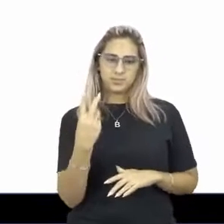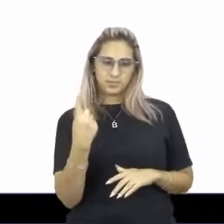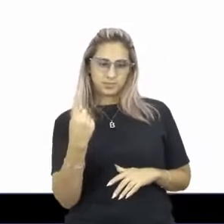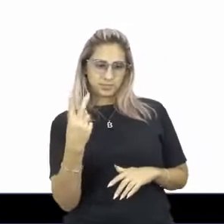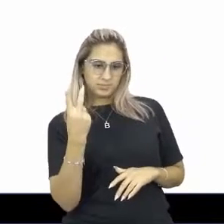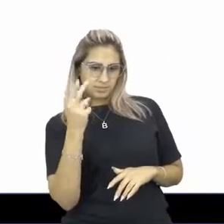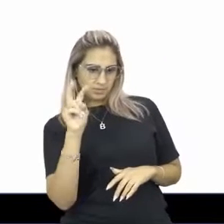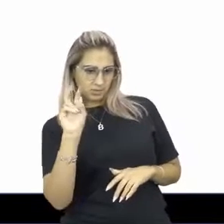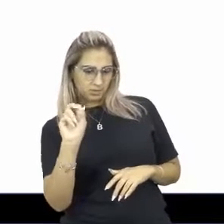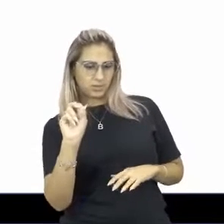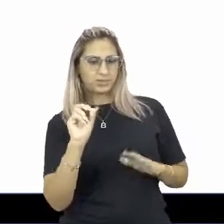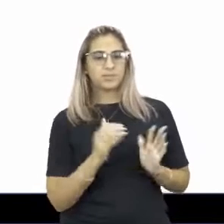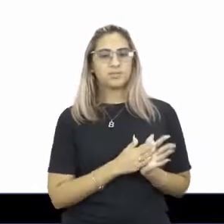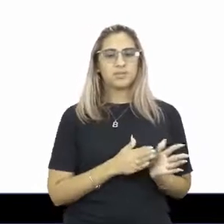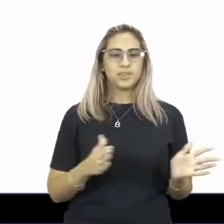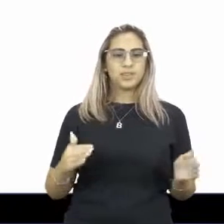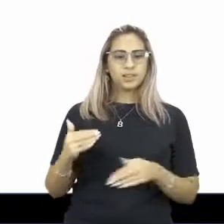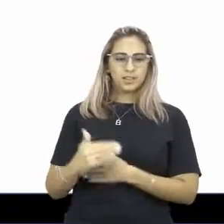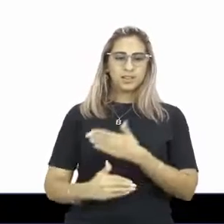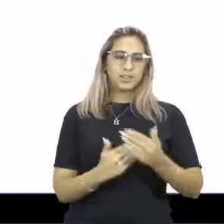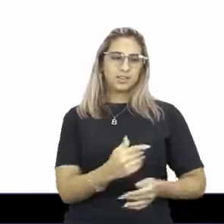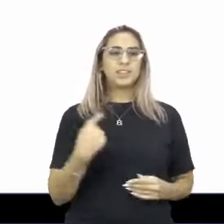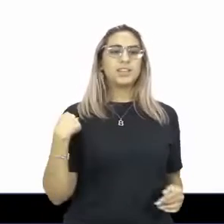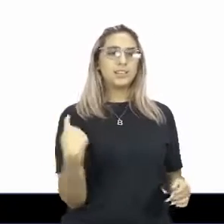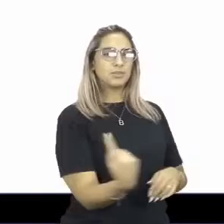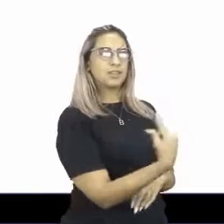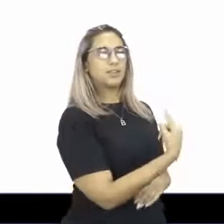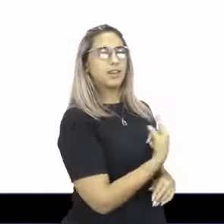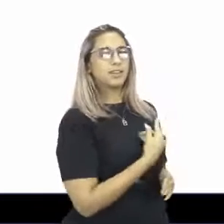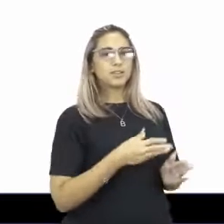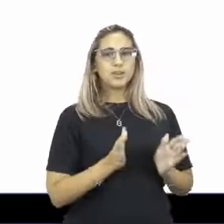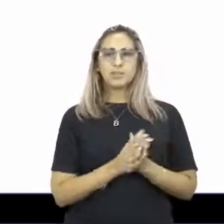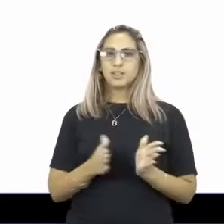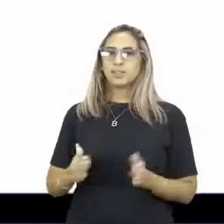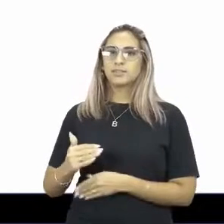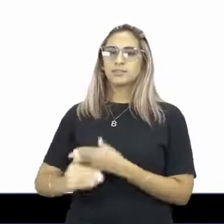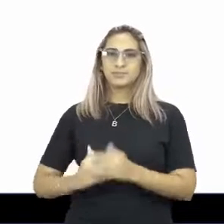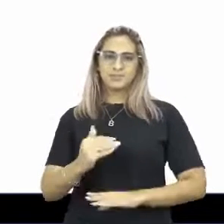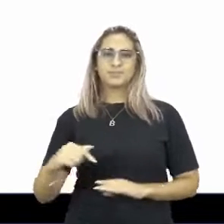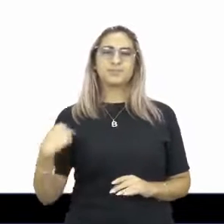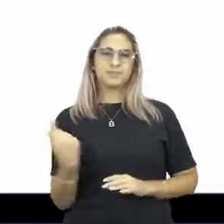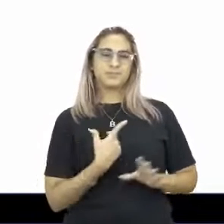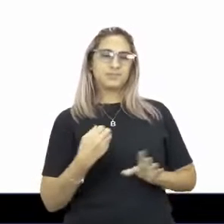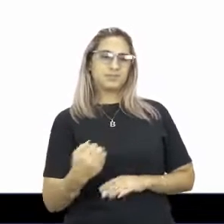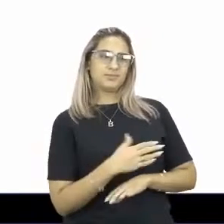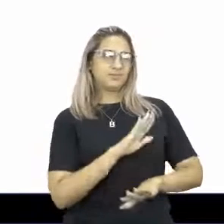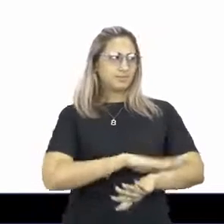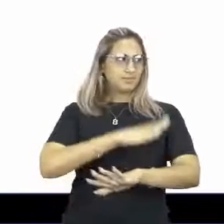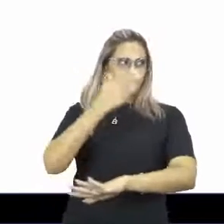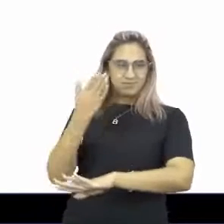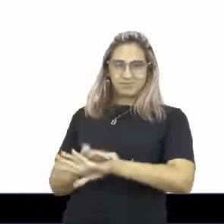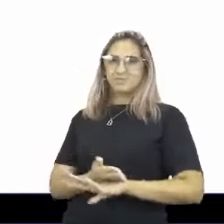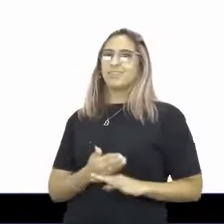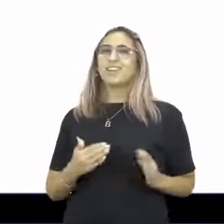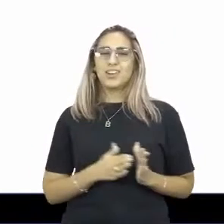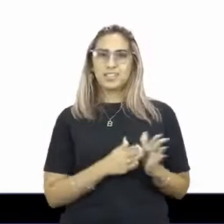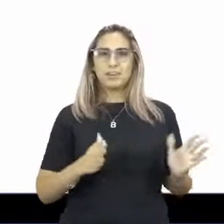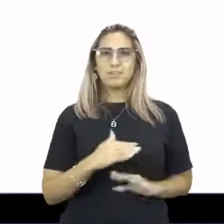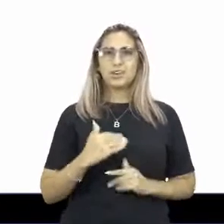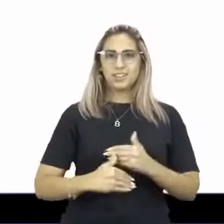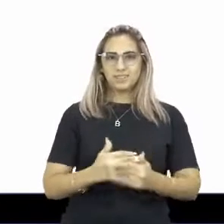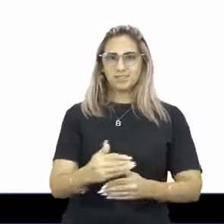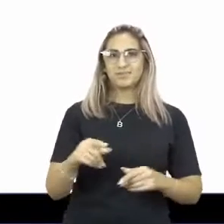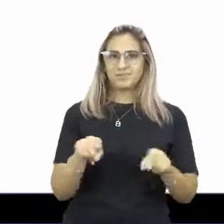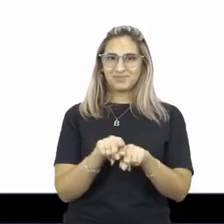3.312,50 e para 40 horas de R$ 5.300. Se você atua na PEI com o regime de dedicação